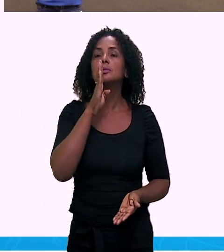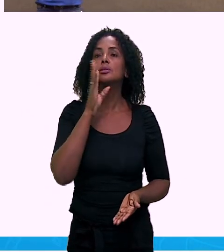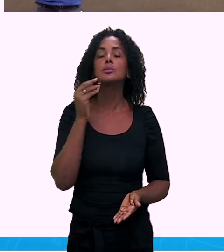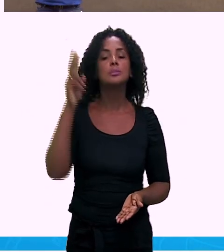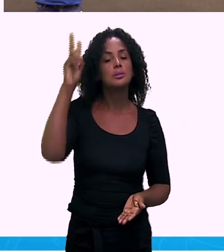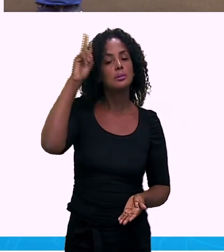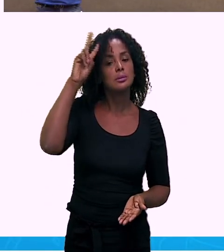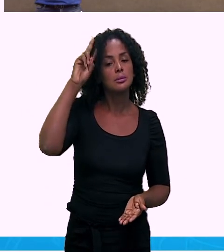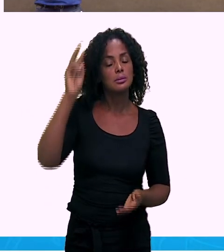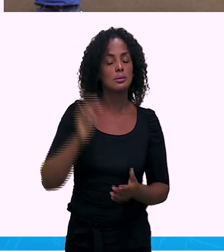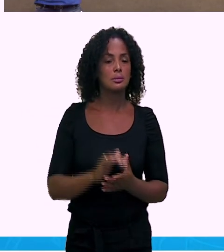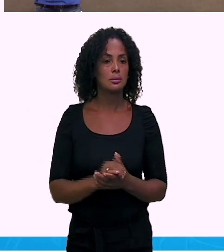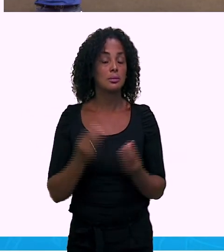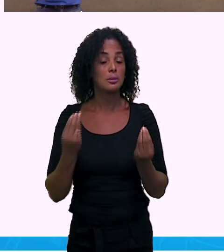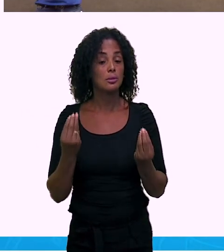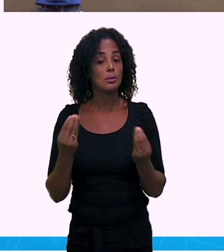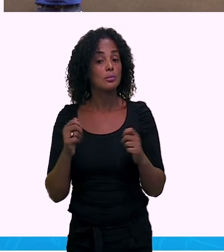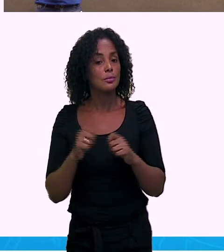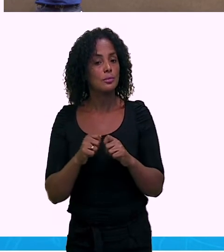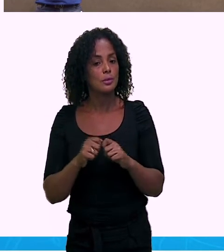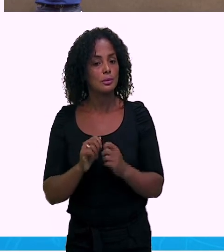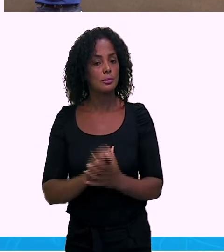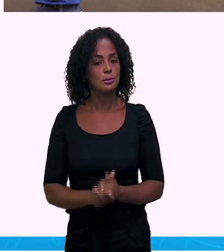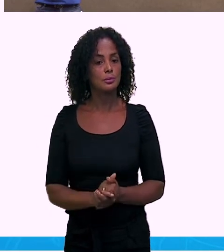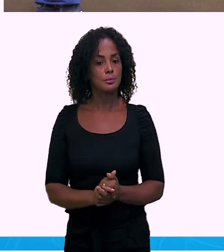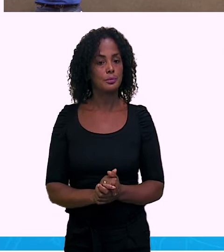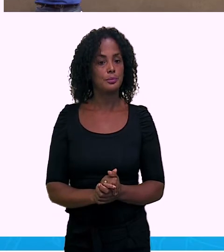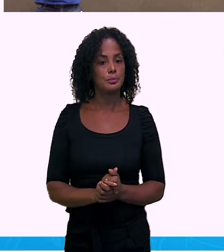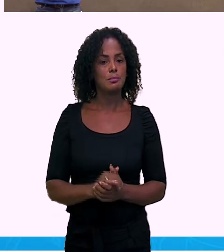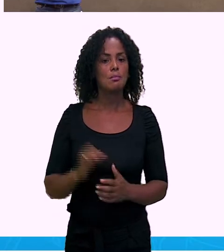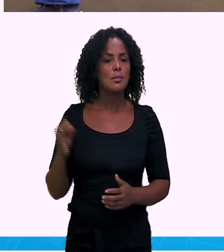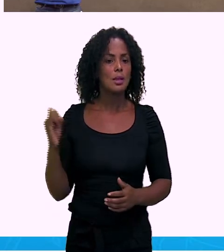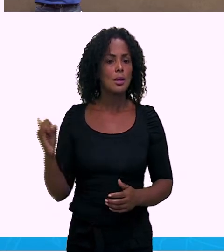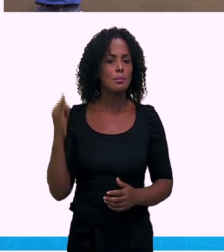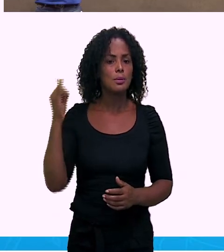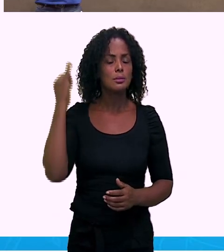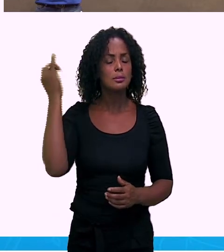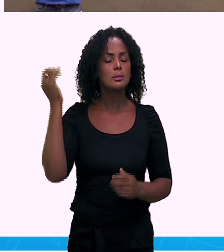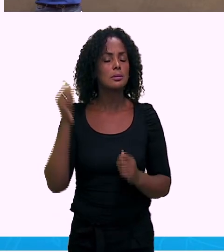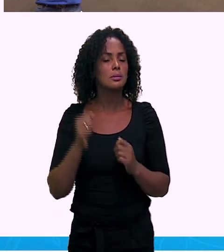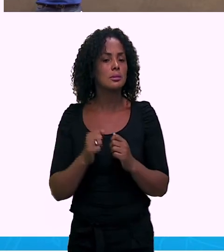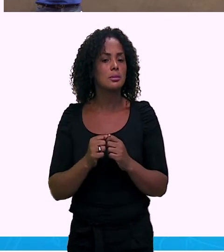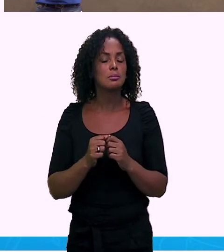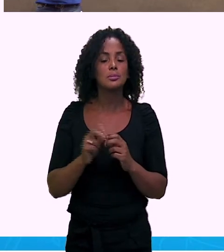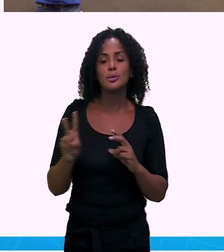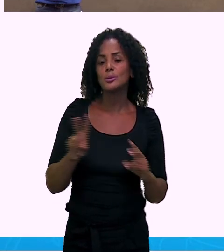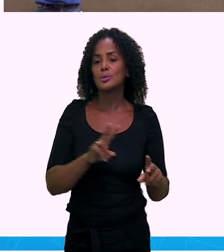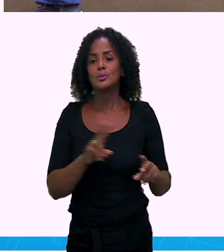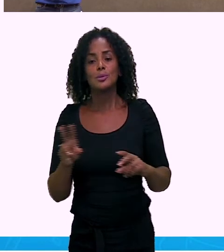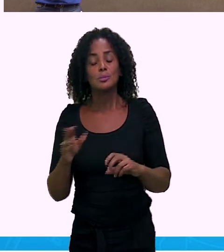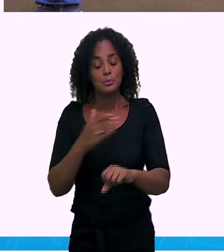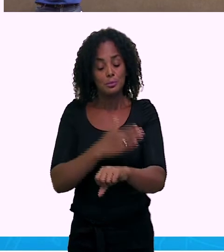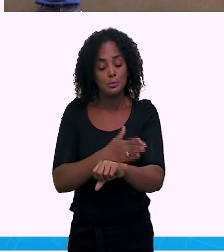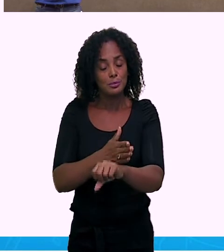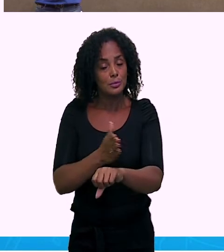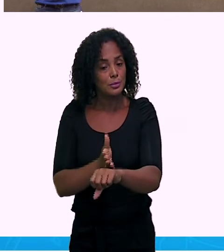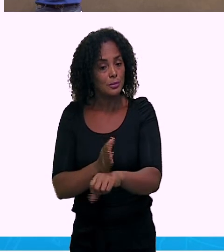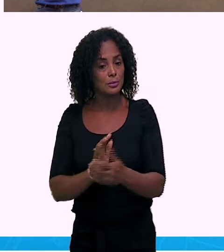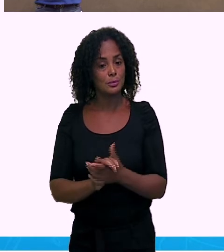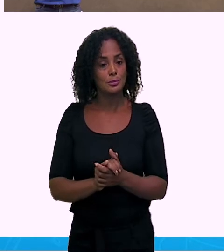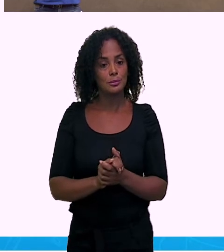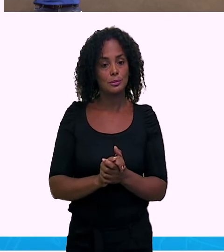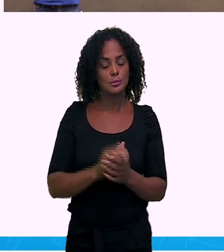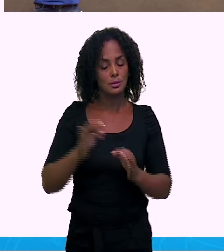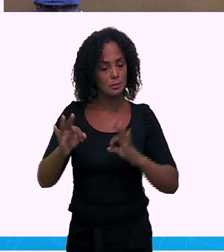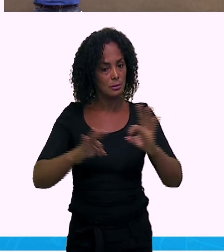e as partes que as formaram, né? A importância das duas formas de medir o tempo.